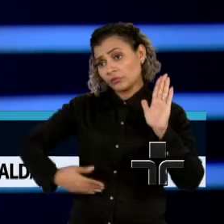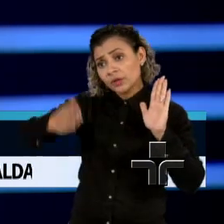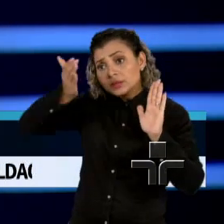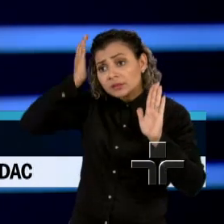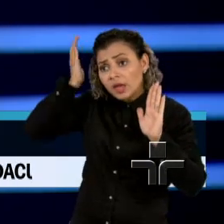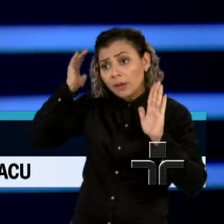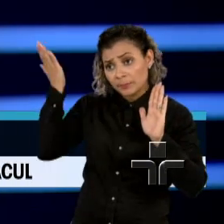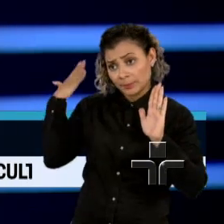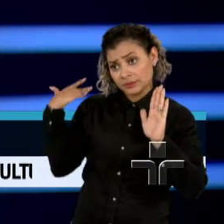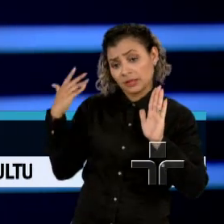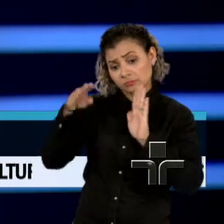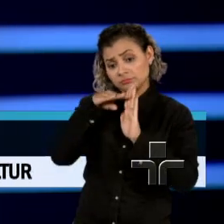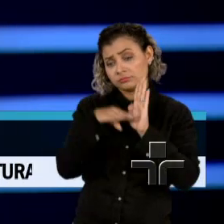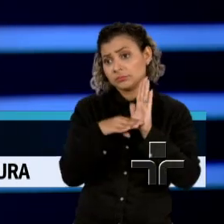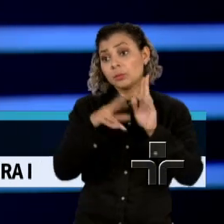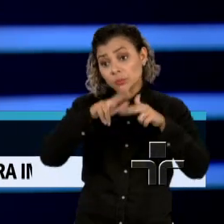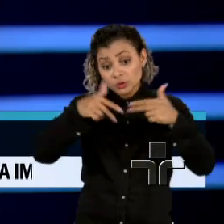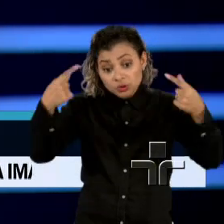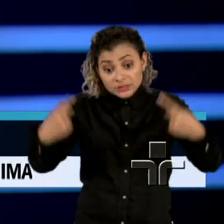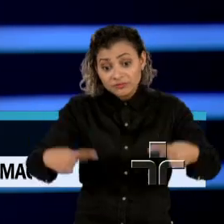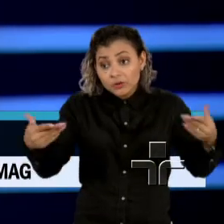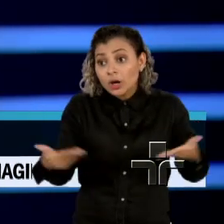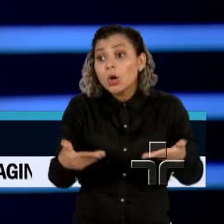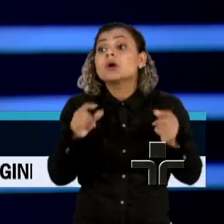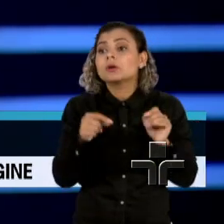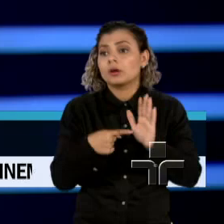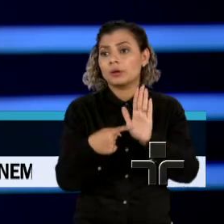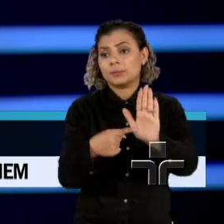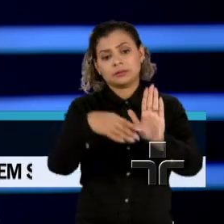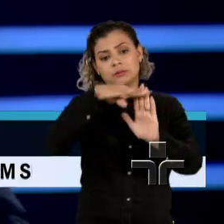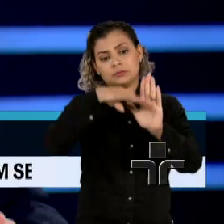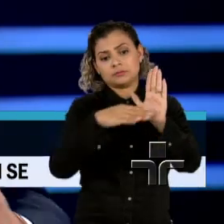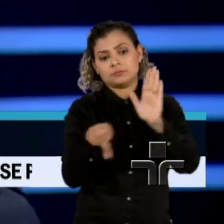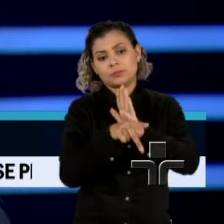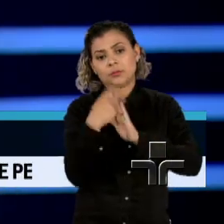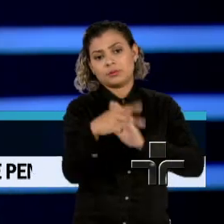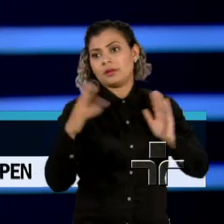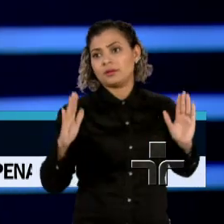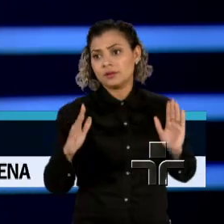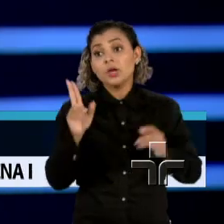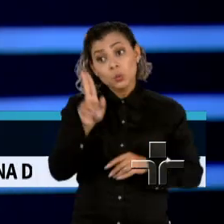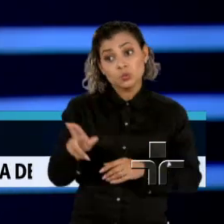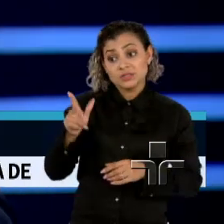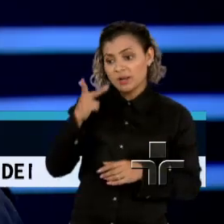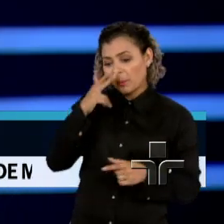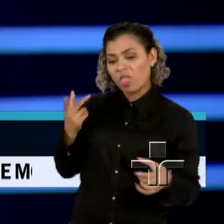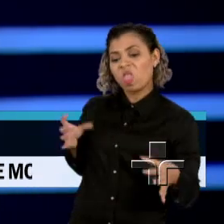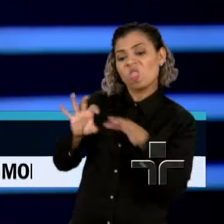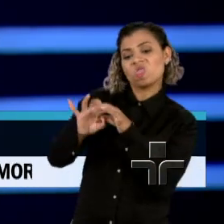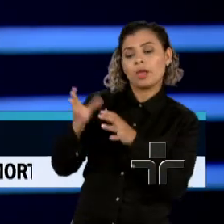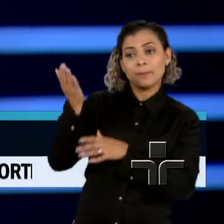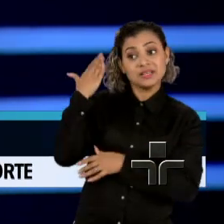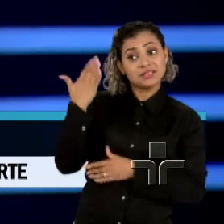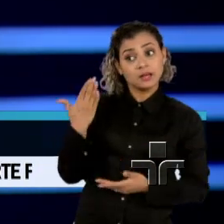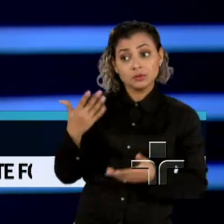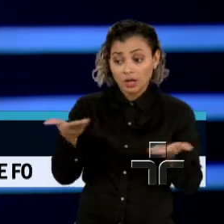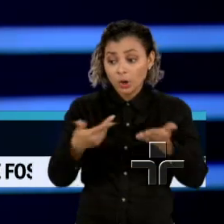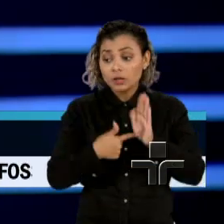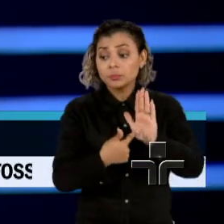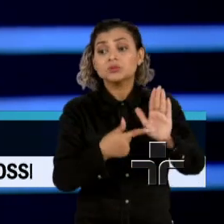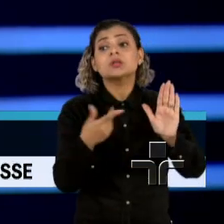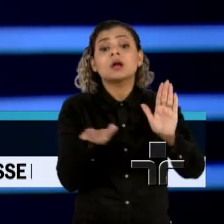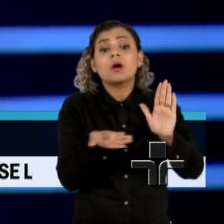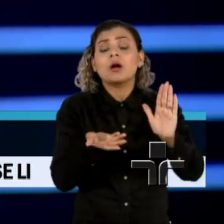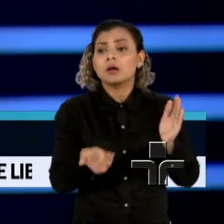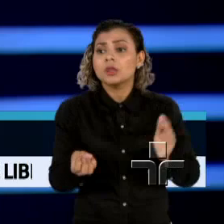grande questão agora, que eu acho que é o desafio desse governo, é apresentar a sua própria agenda. Ele está usando ainda a inércia da anterior e ela precisa mostrar qual é a sua agenda. Todos os